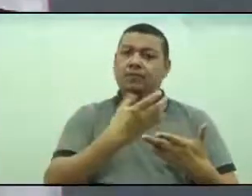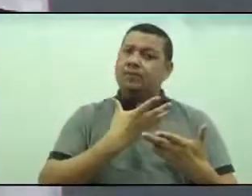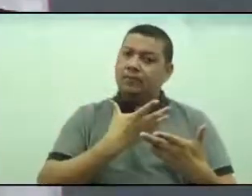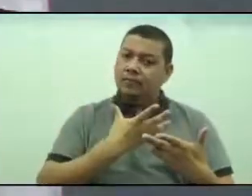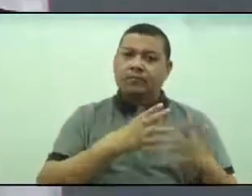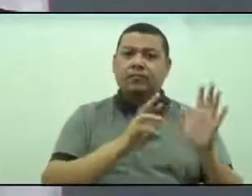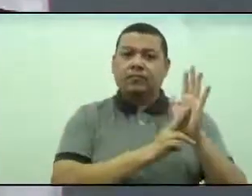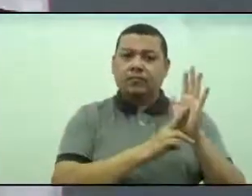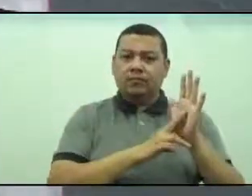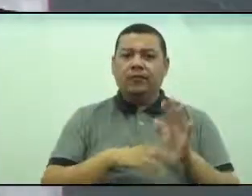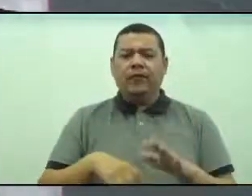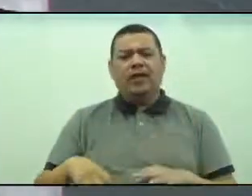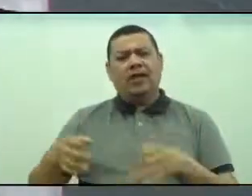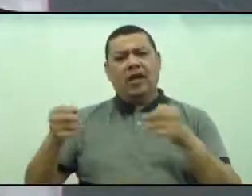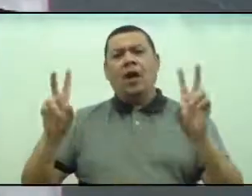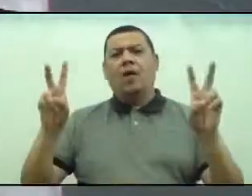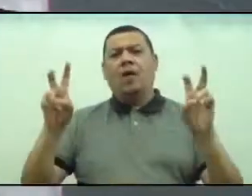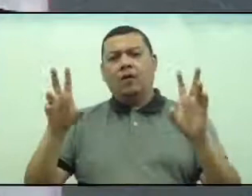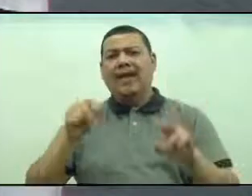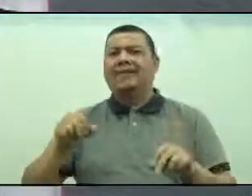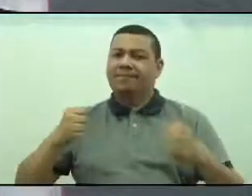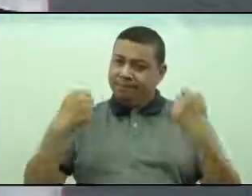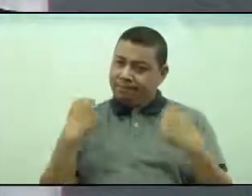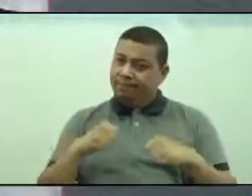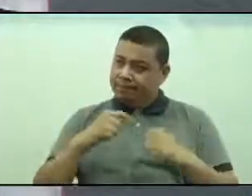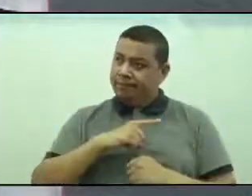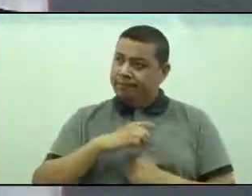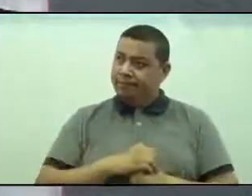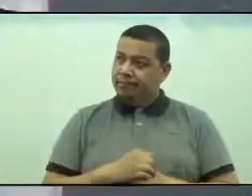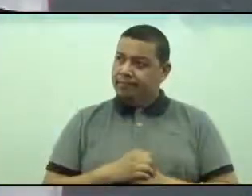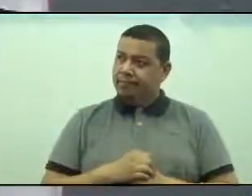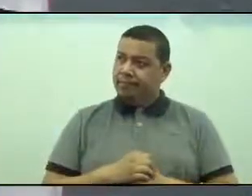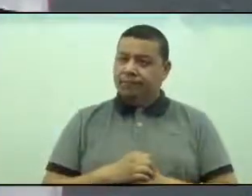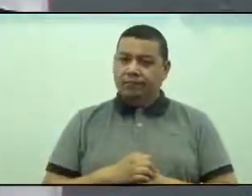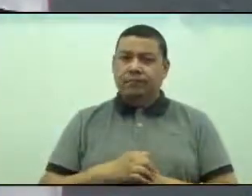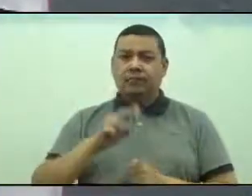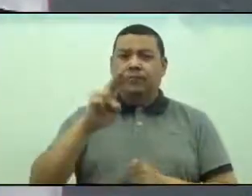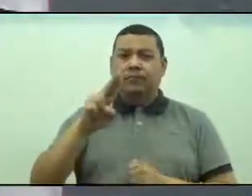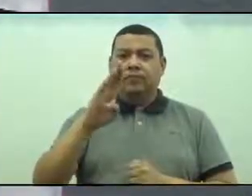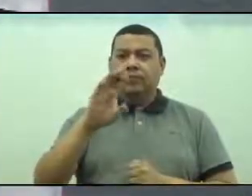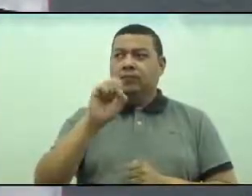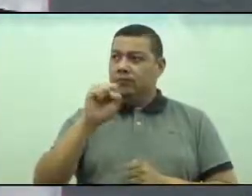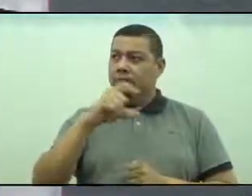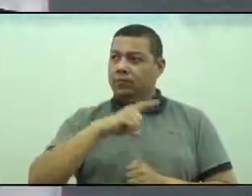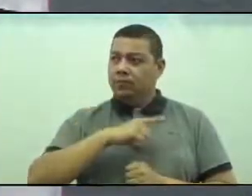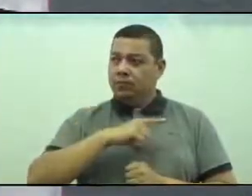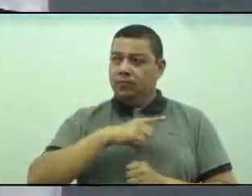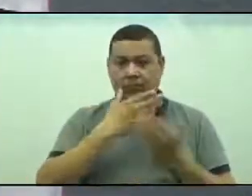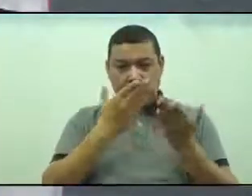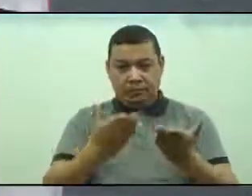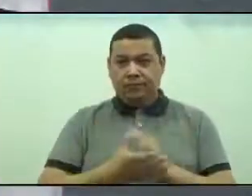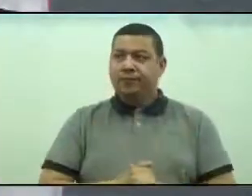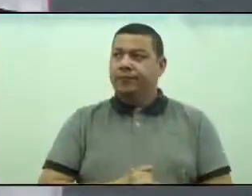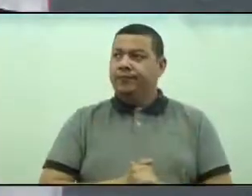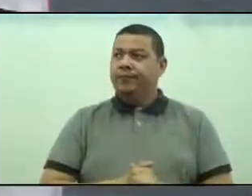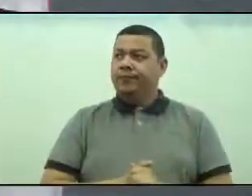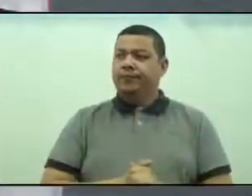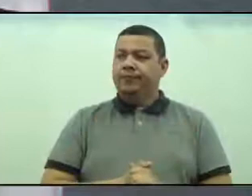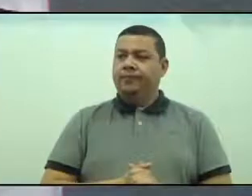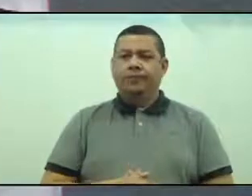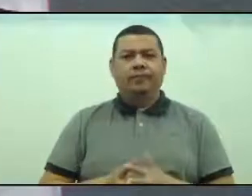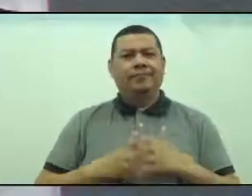esse carro, que é extremamente necessário naquela unidade básica de saúde, seja retornado. Em relação